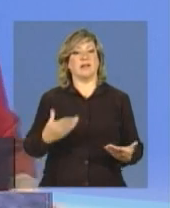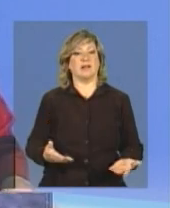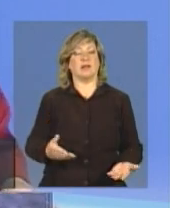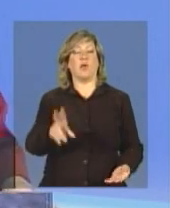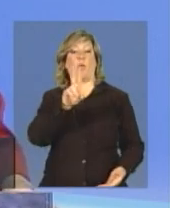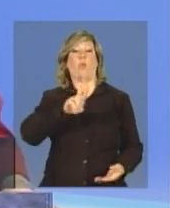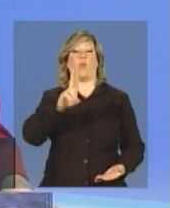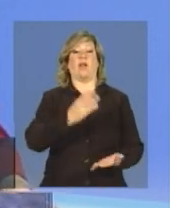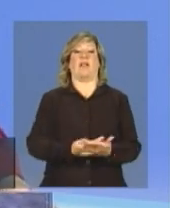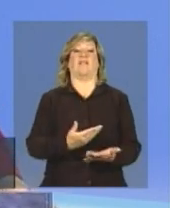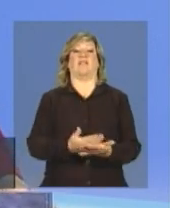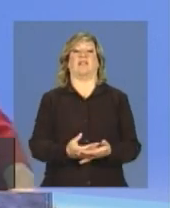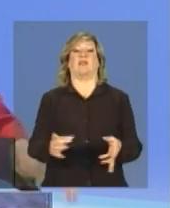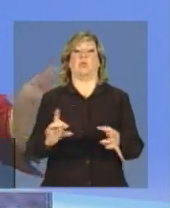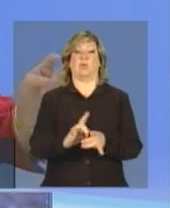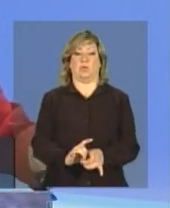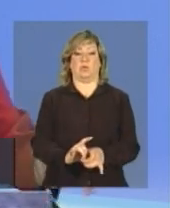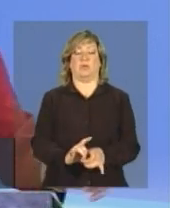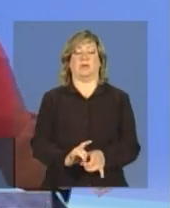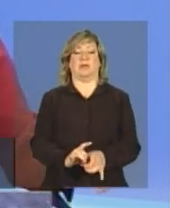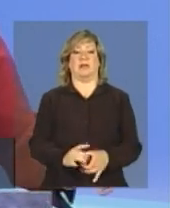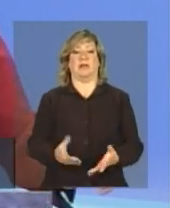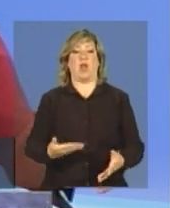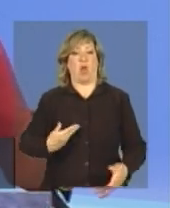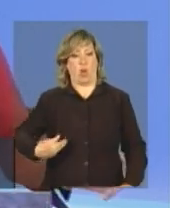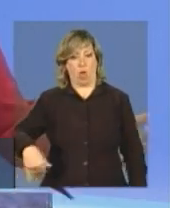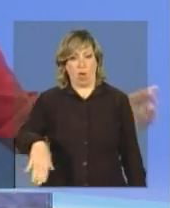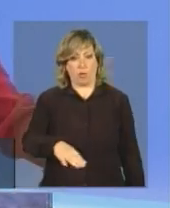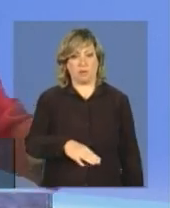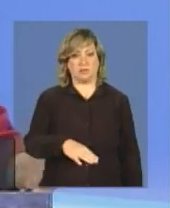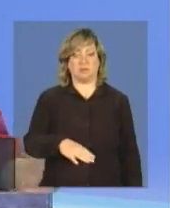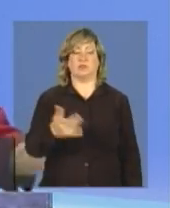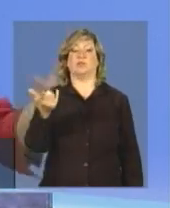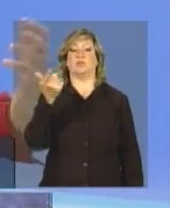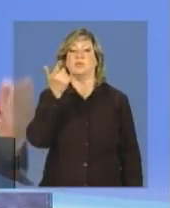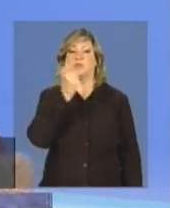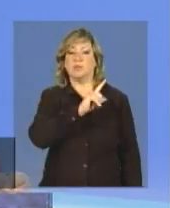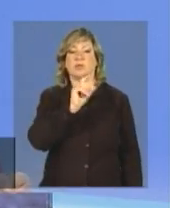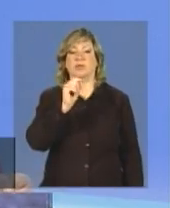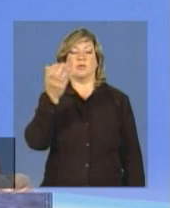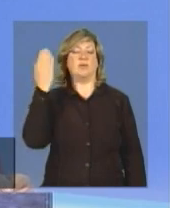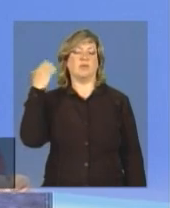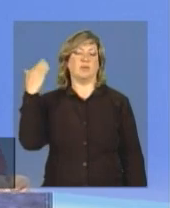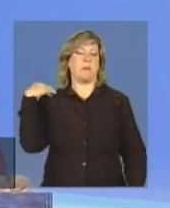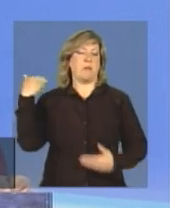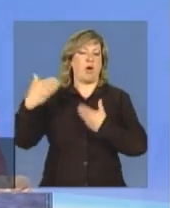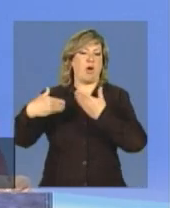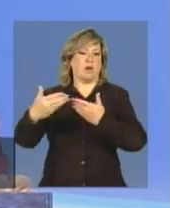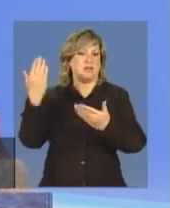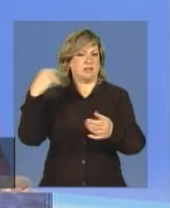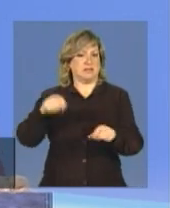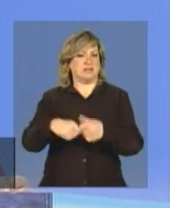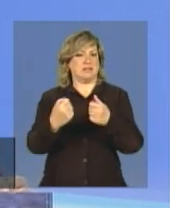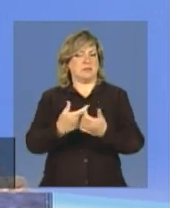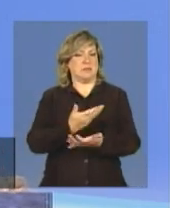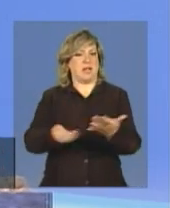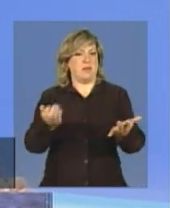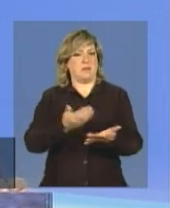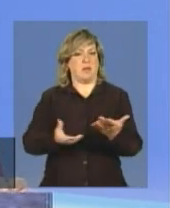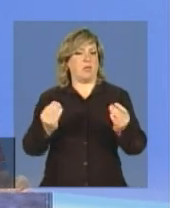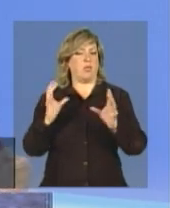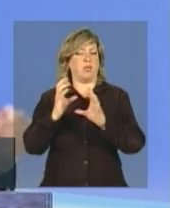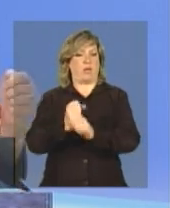as universidades, que nós resgatamos de um processo de deterioração